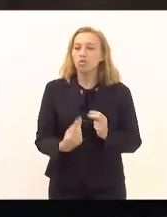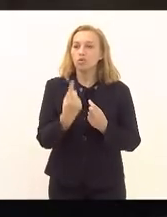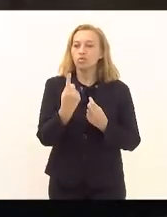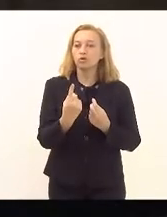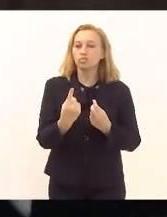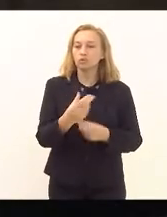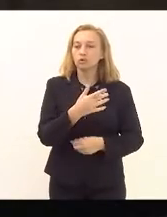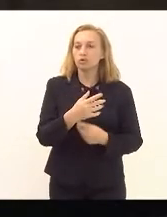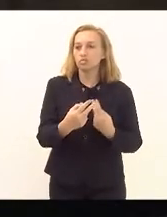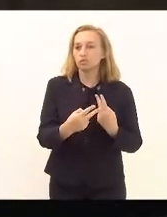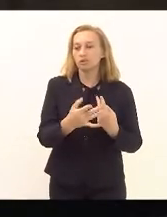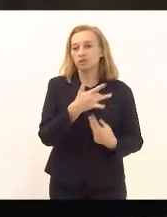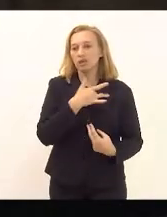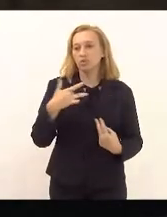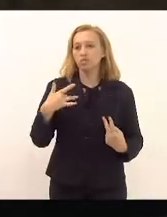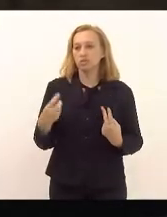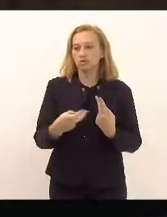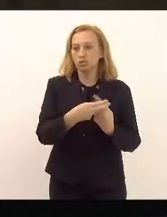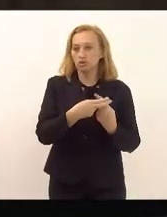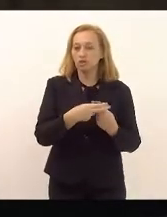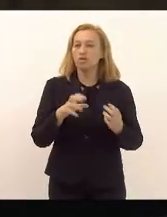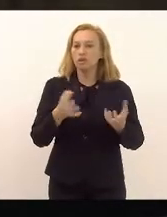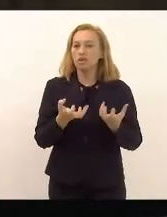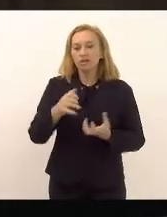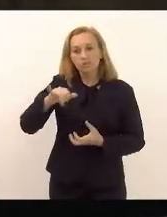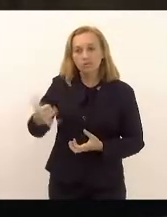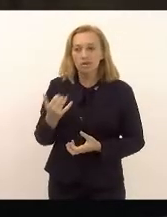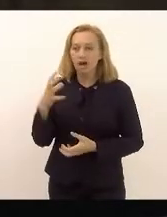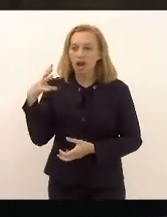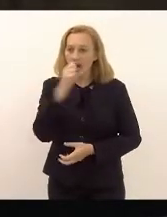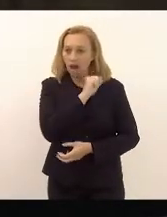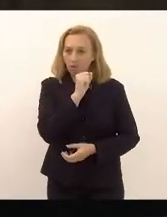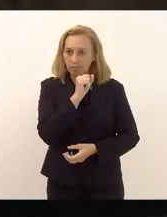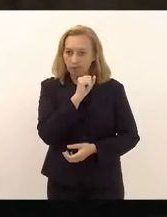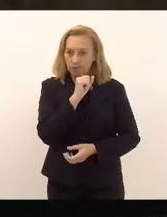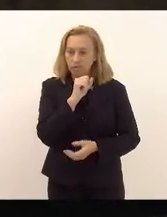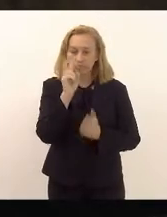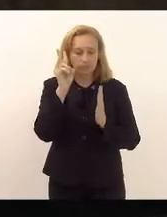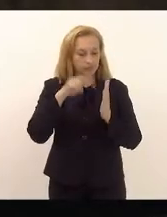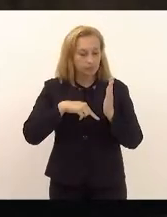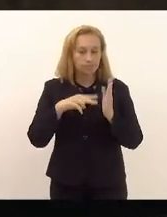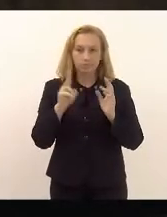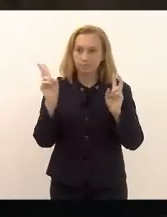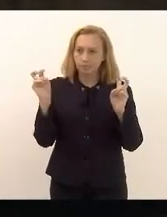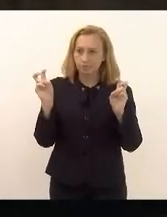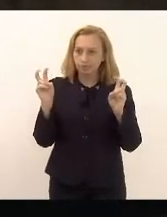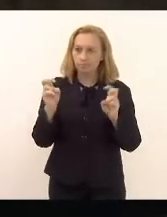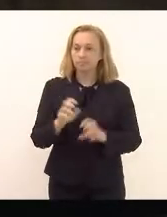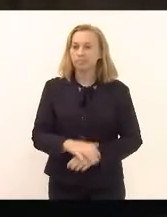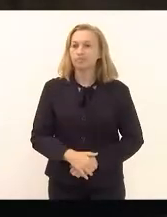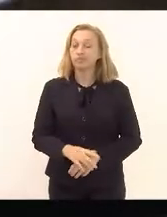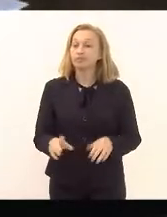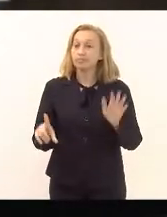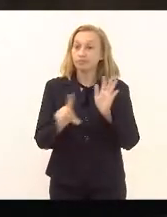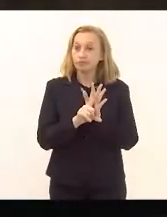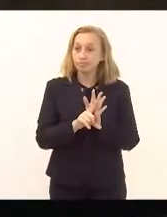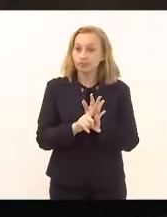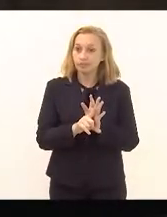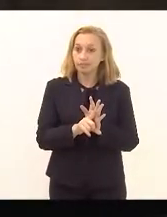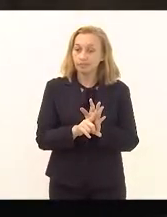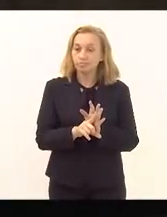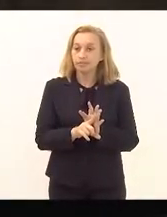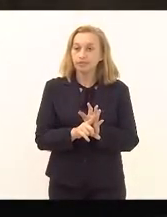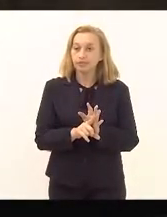queria aproveitar, rapidamente, para poder fazer a leitura da justificativa dessa matéria, tendo em vista que essa lei, esse projeto de lei,